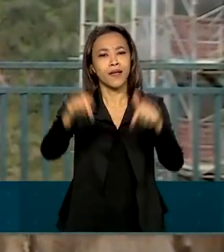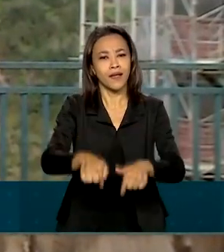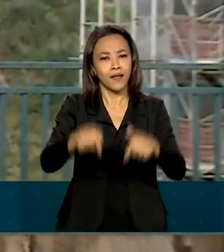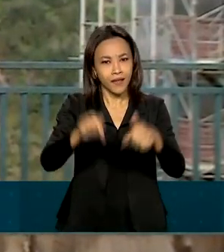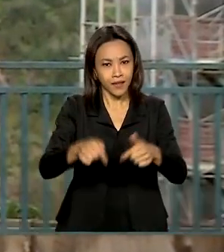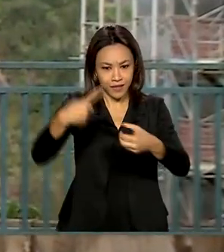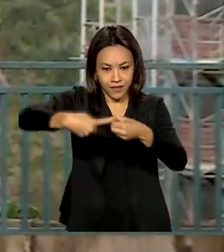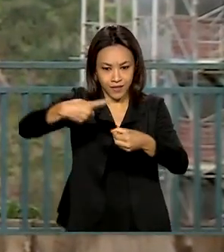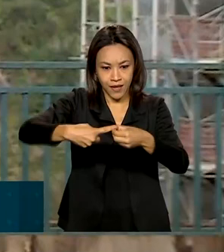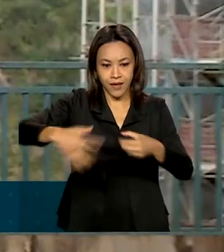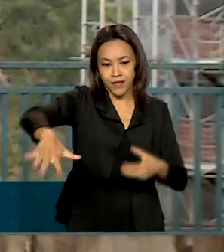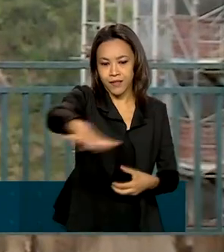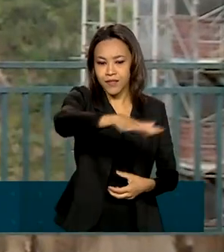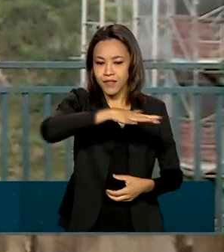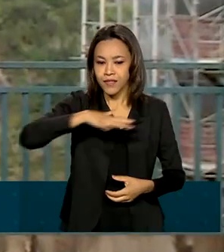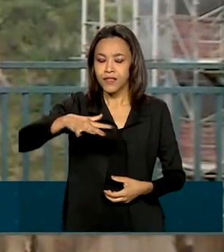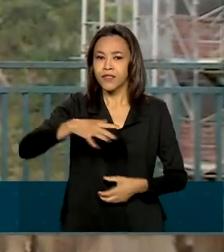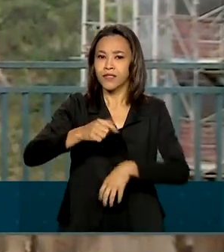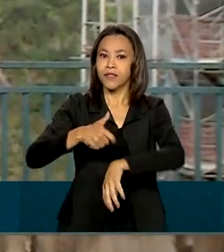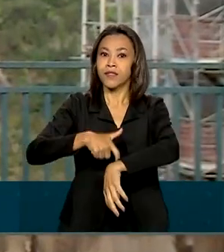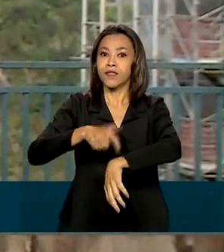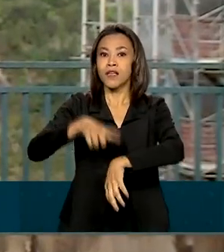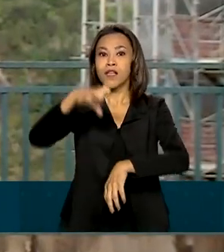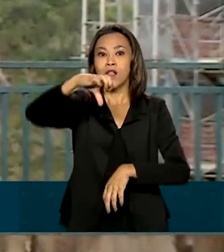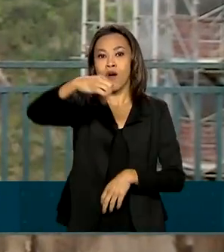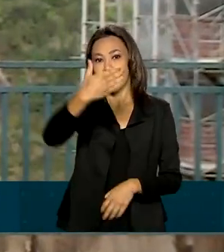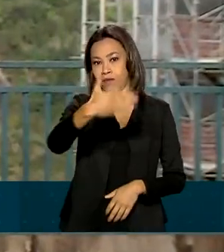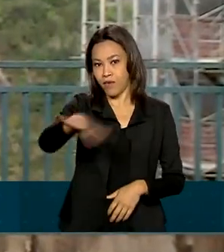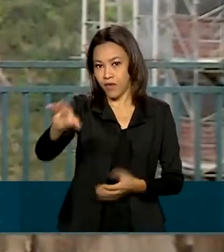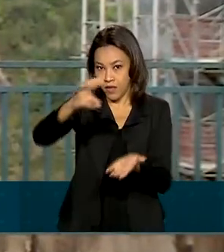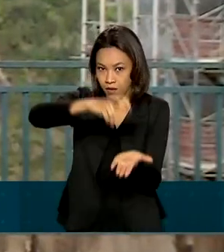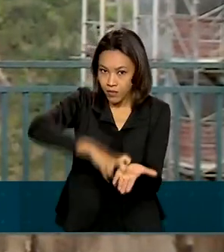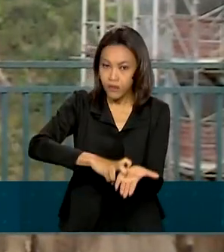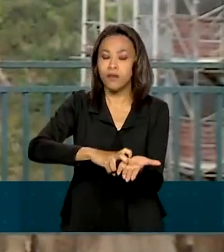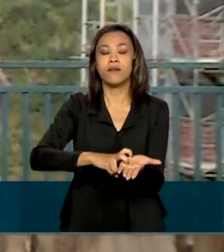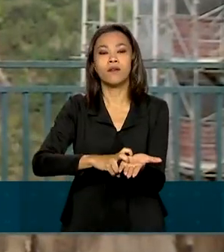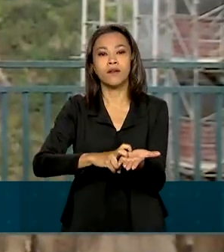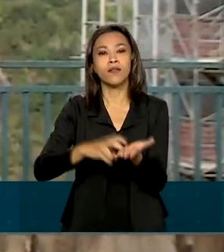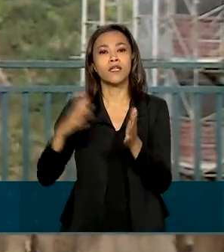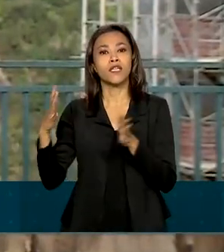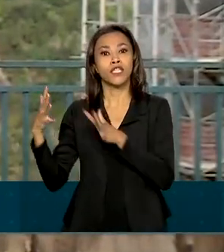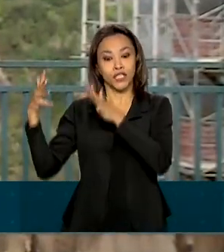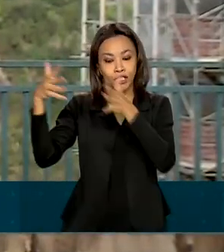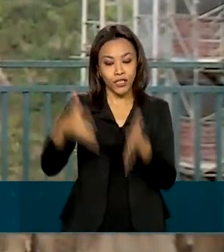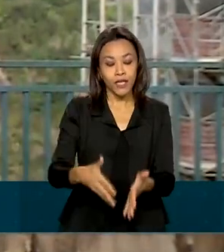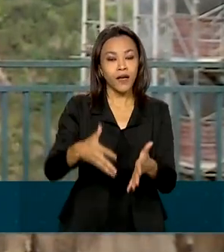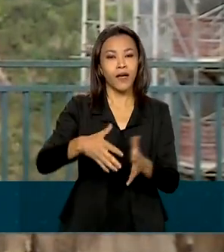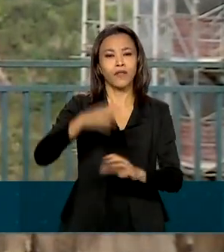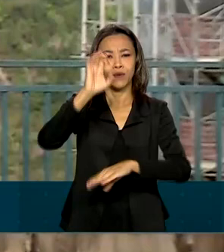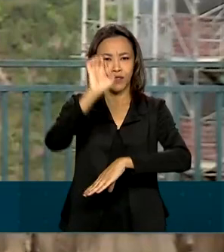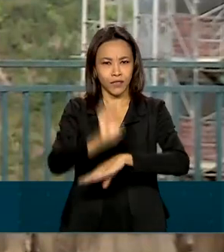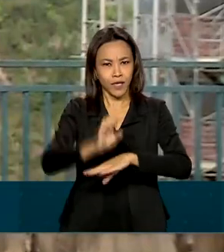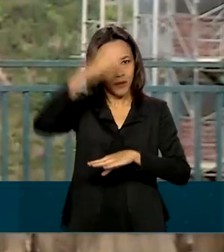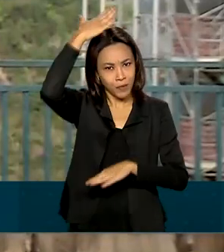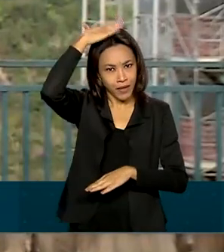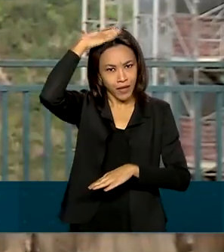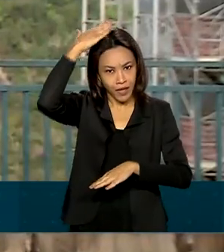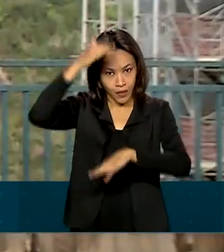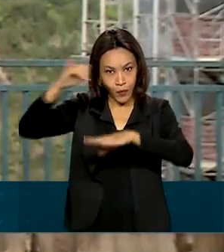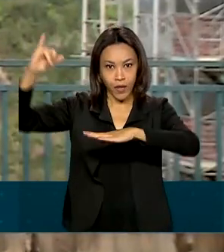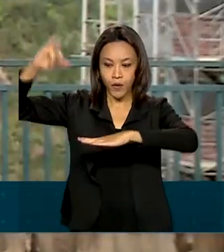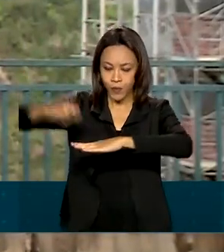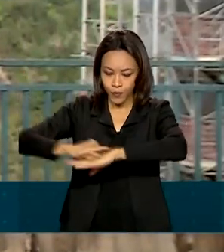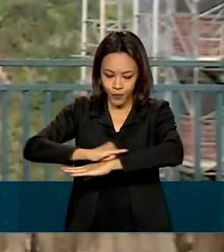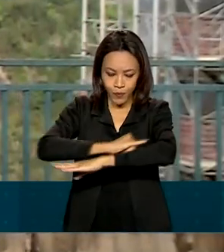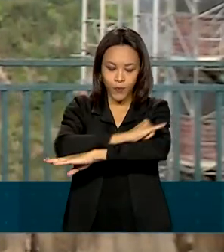Iguaçu logo mais às 9h30 da manhã. Logo na chegada ao Paraná, no aeroporto, o presidente vai se